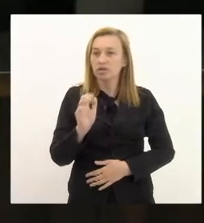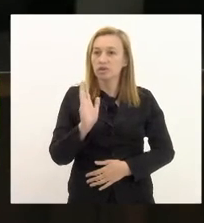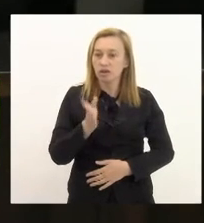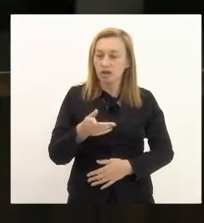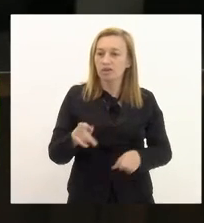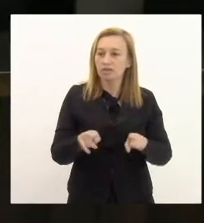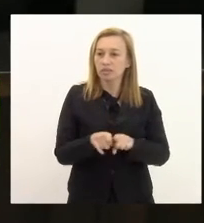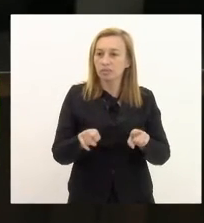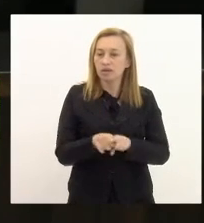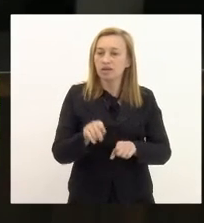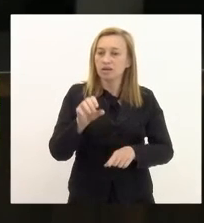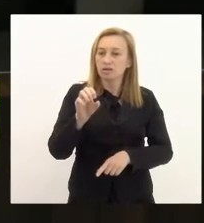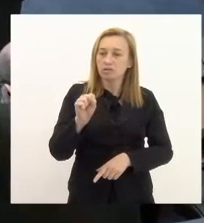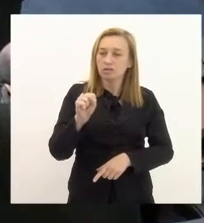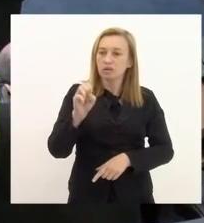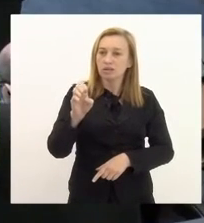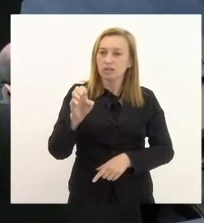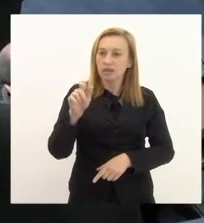CEP